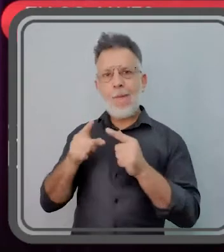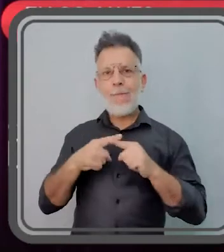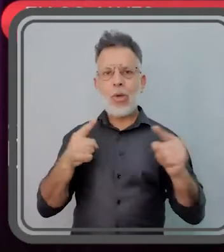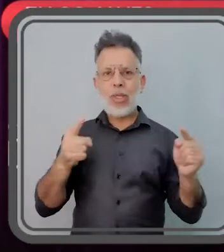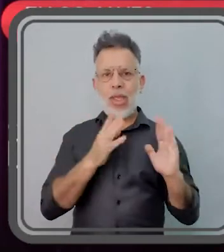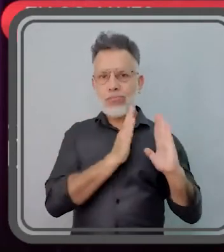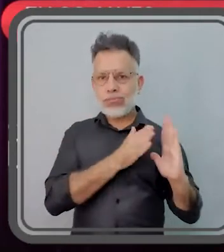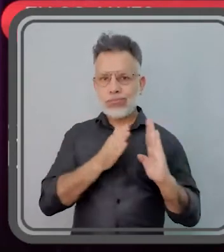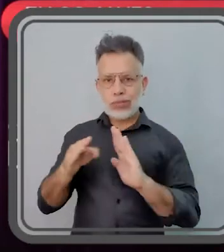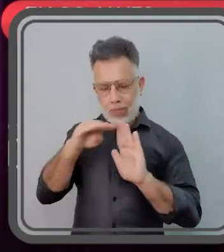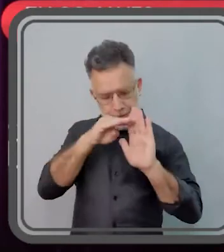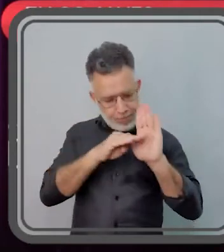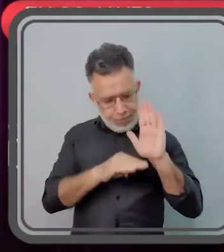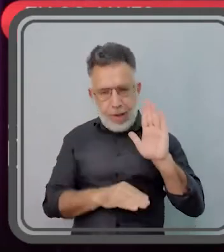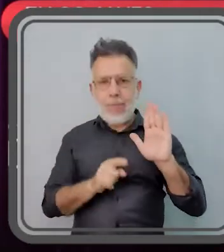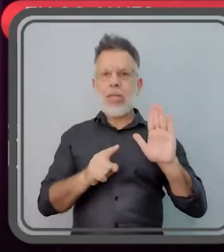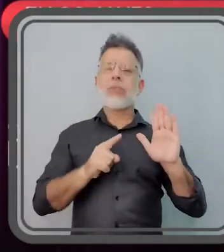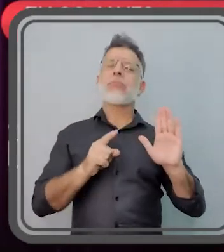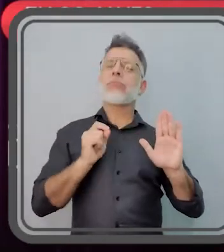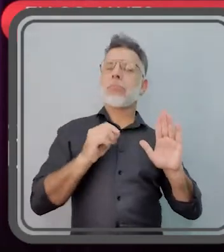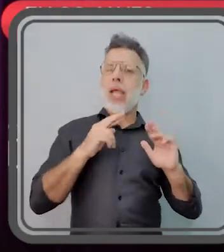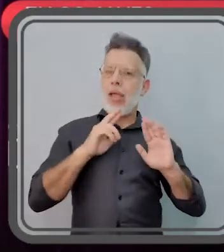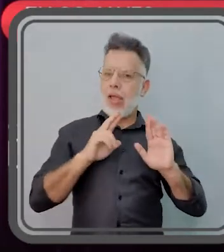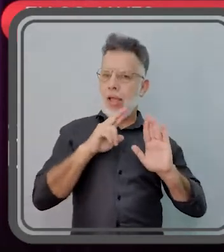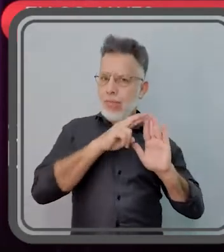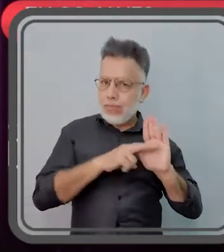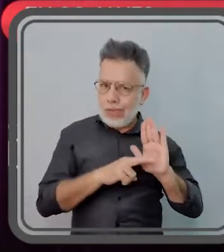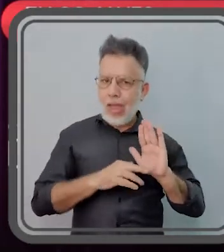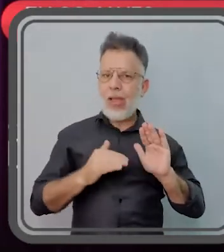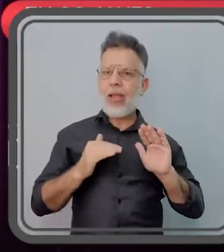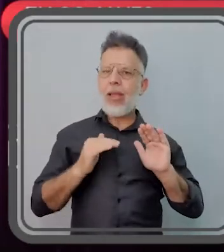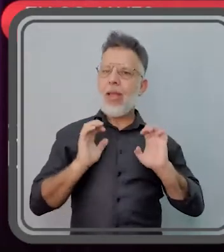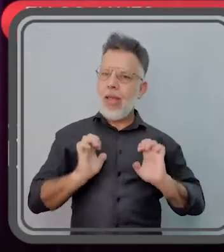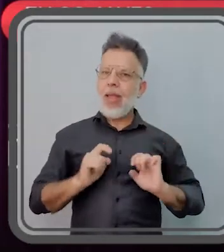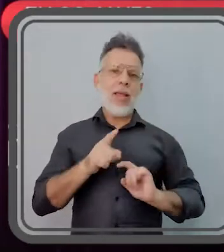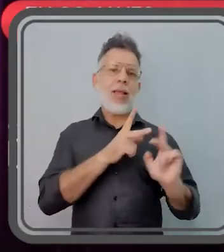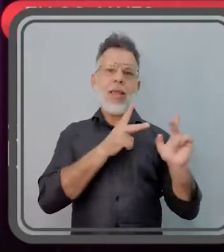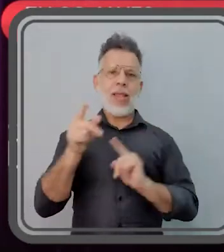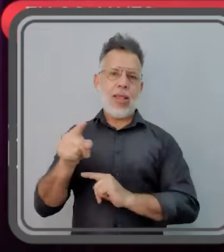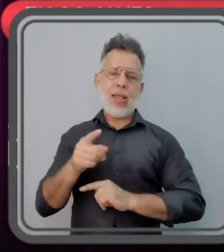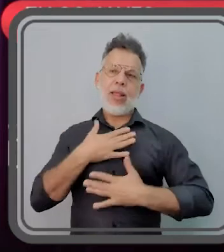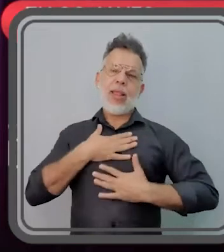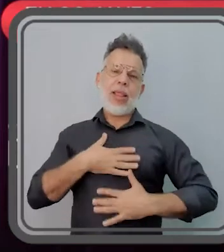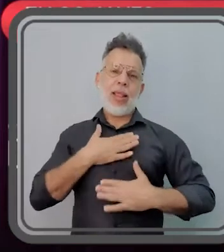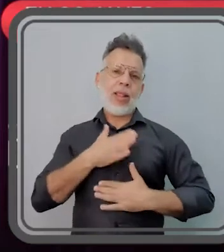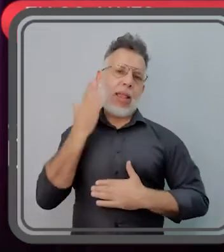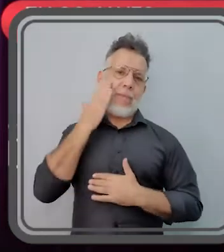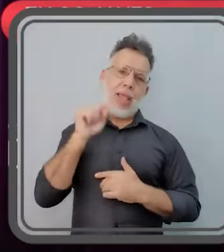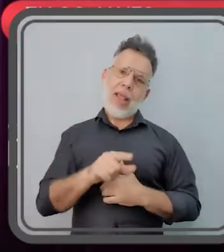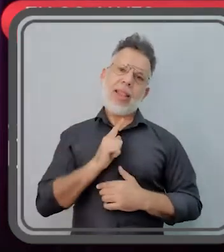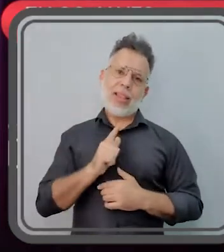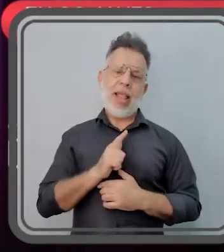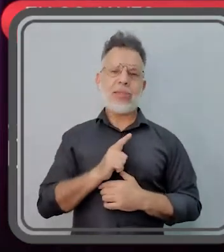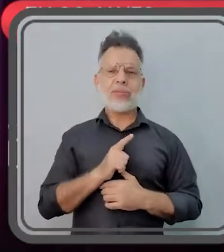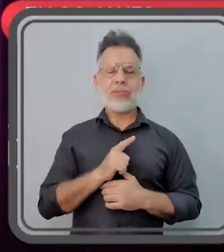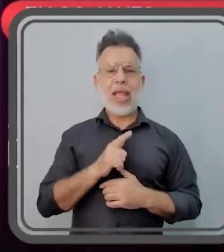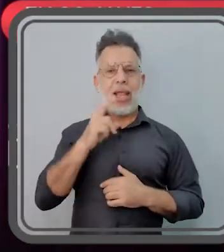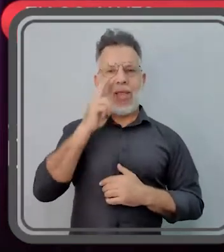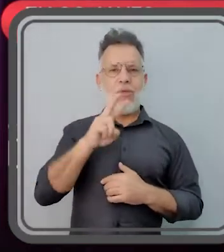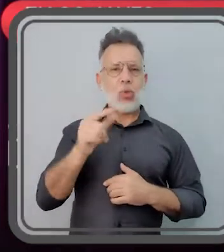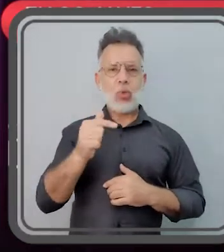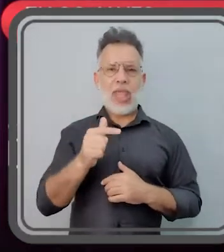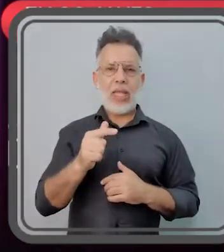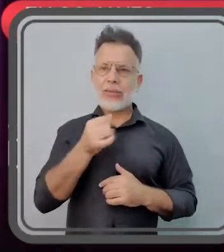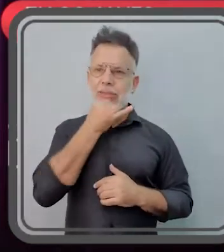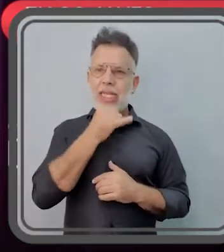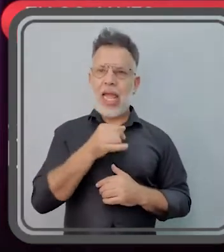mesmos, os procedimentos, as plataformas são as mesmas. Isso dá para ter uma tranquilidade para a pessoa em saber de que ela tem essa visão. Não tem a